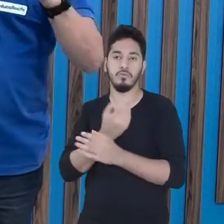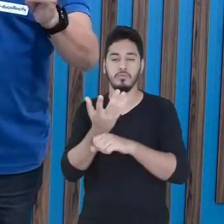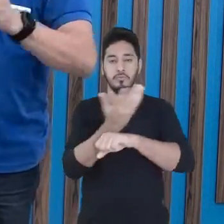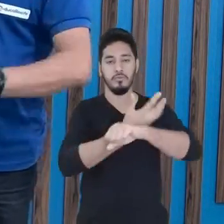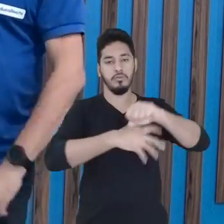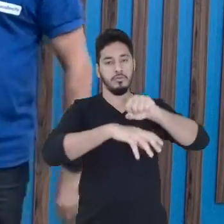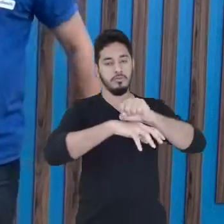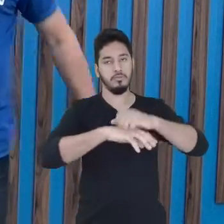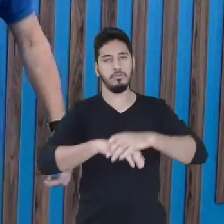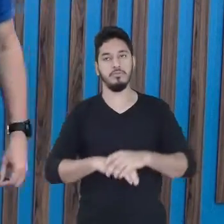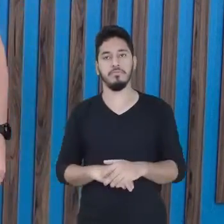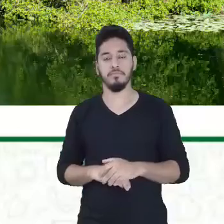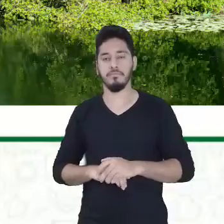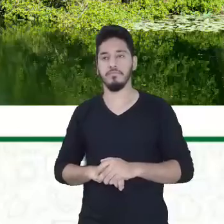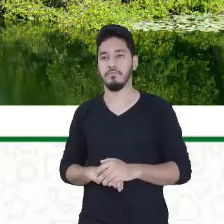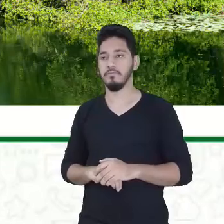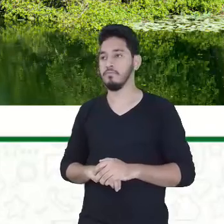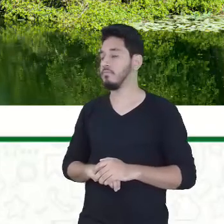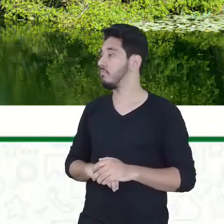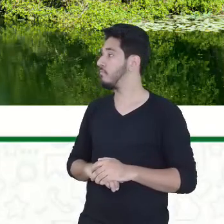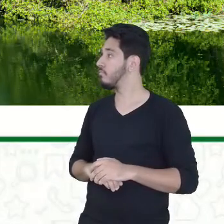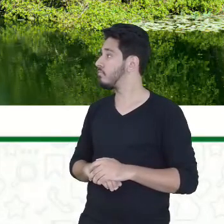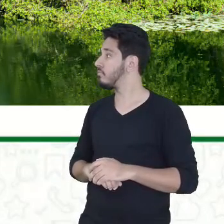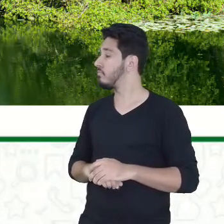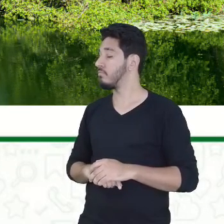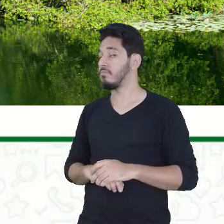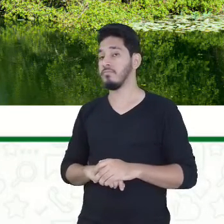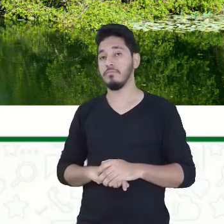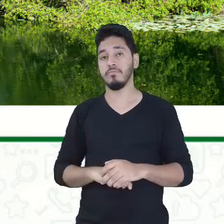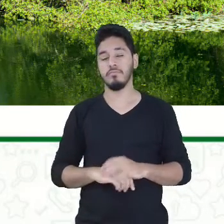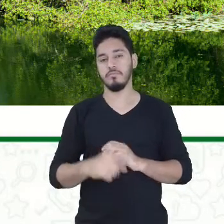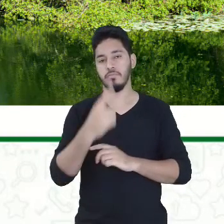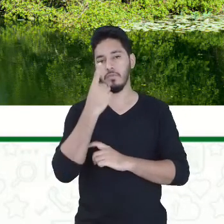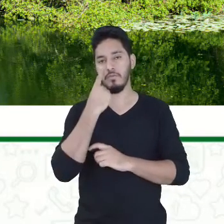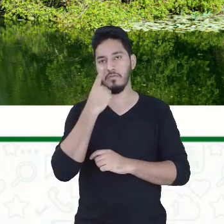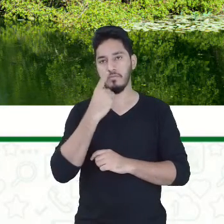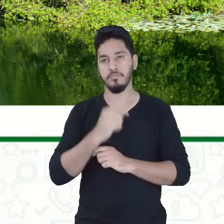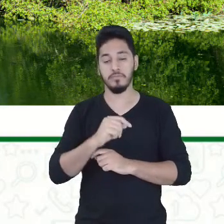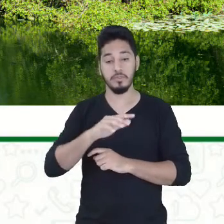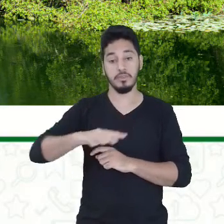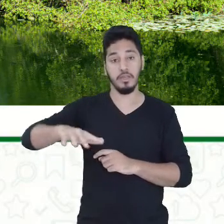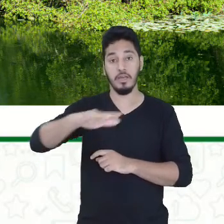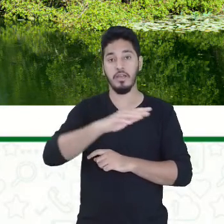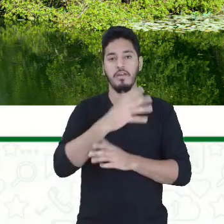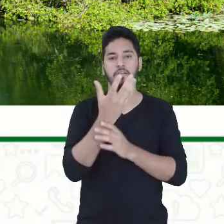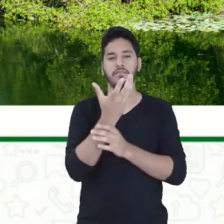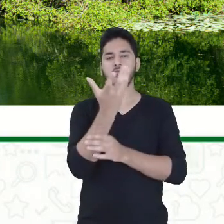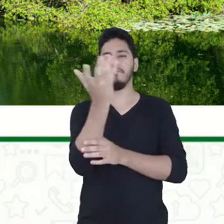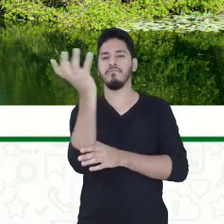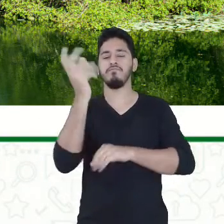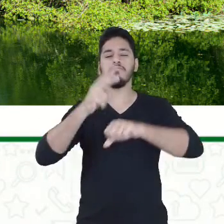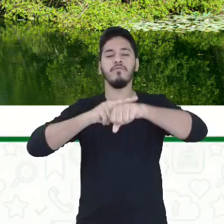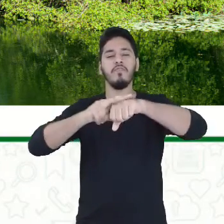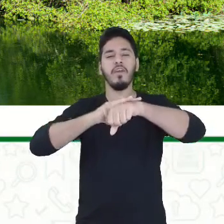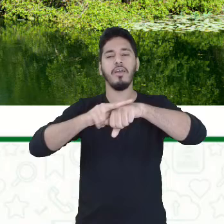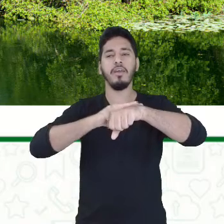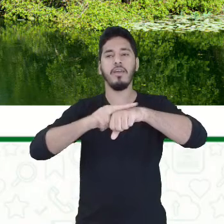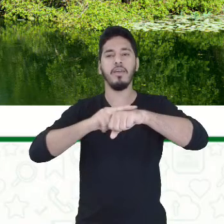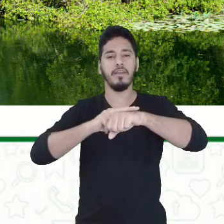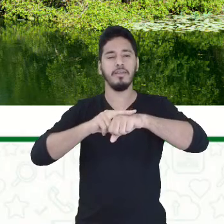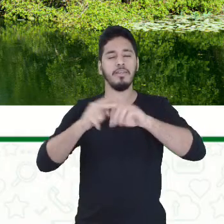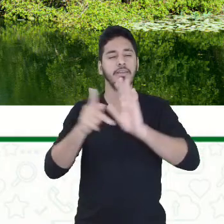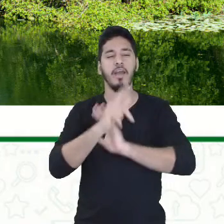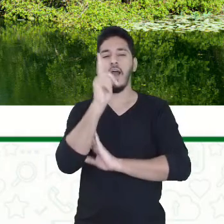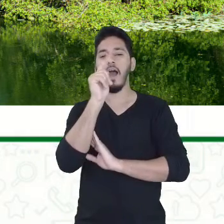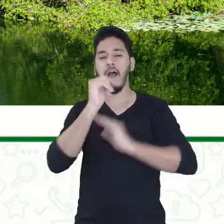Bota em tela cheia, por favor, Juninho Play. Ó, então, veja aí, ó, essa área verde, a água, né, o espelho d'água.